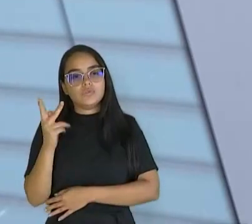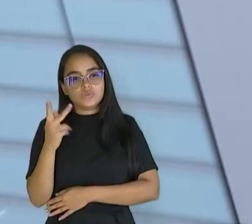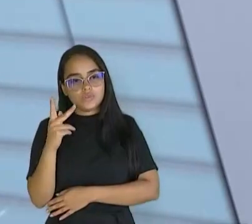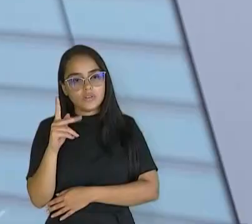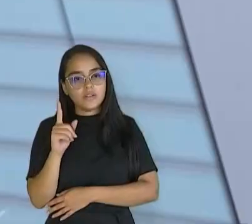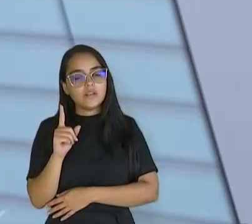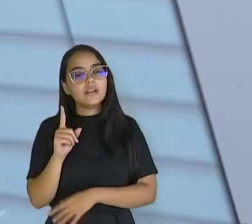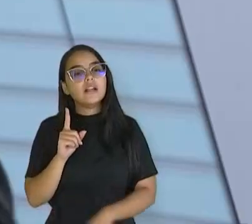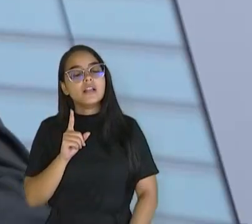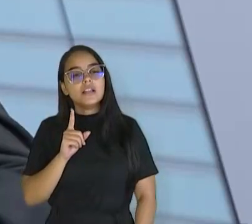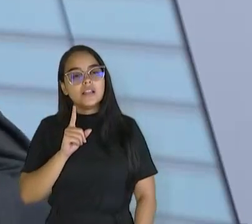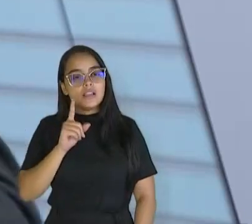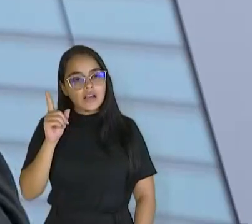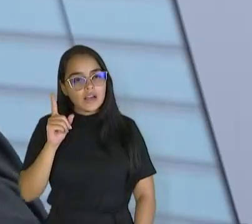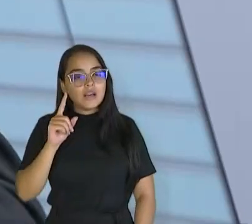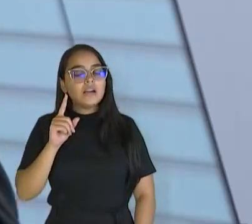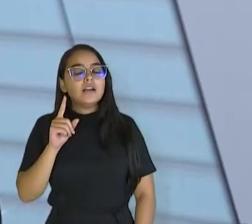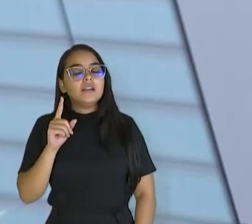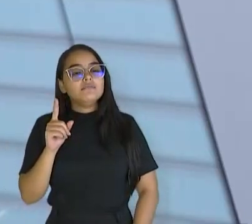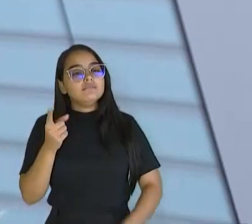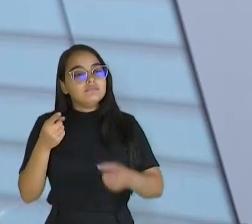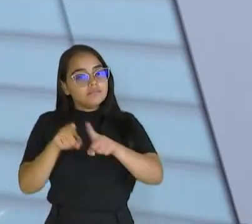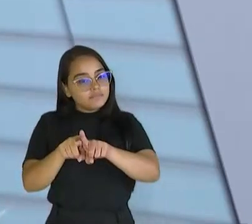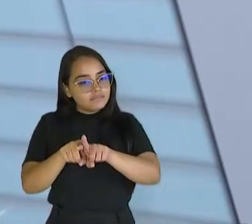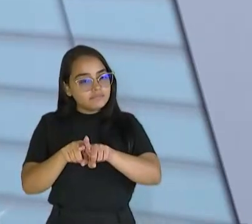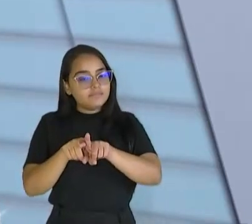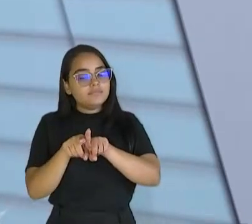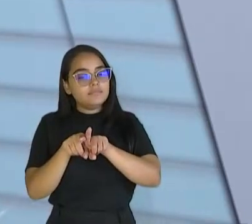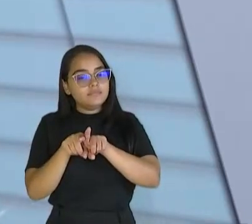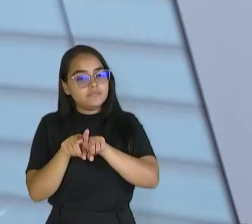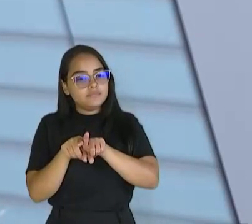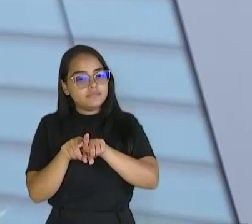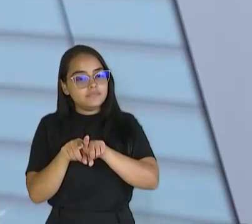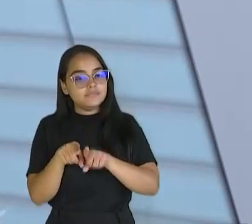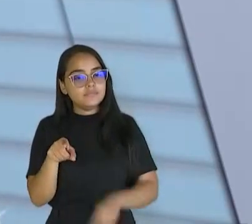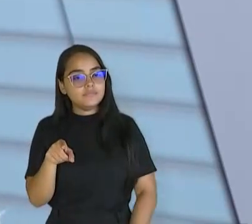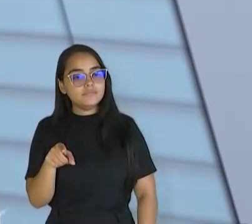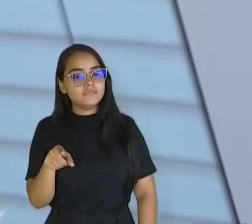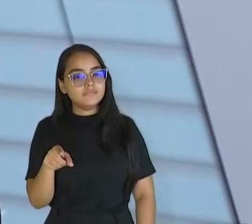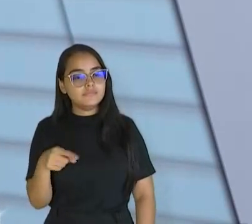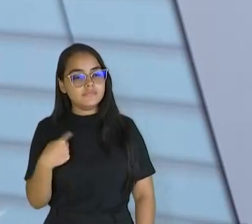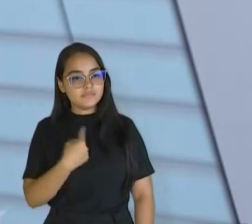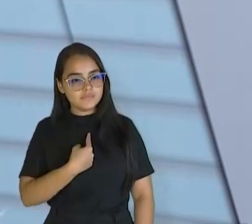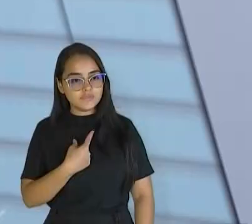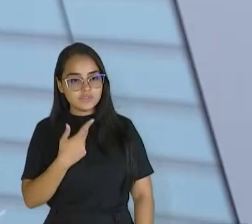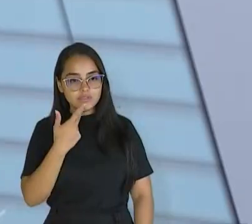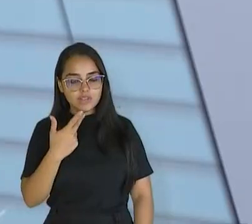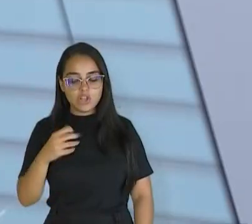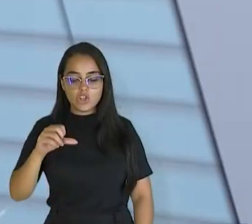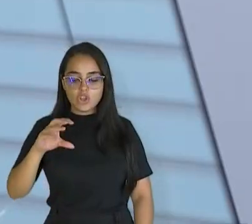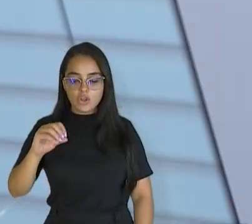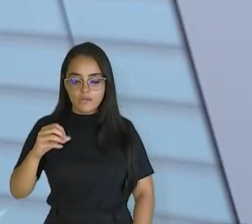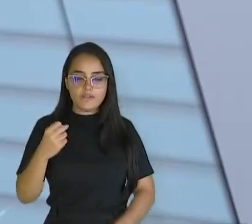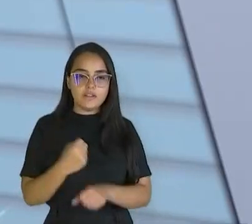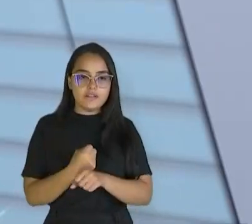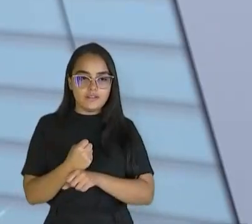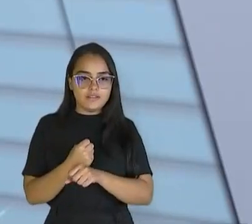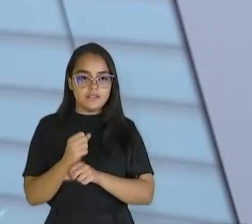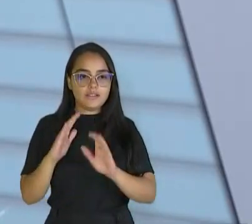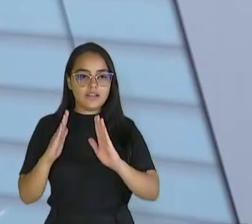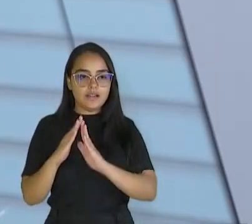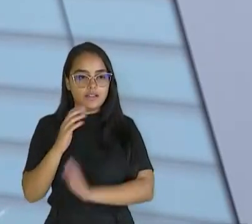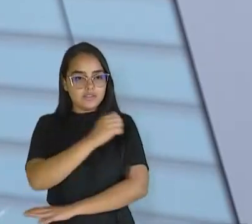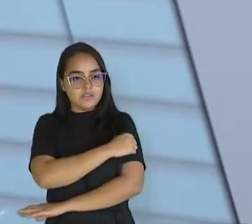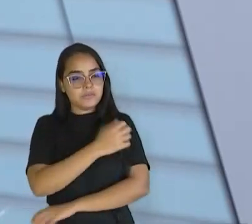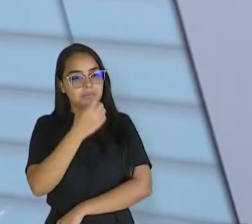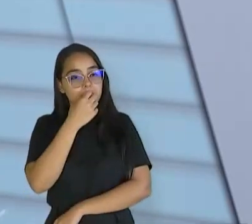do Jaguaribe, e que está aí nessa parceria, não é? E a gente... falou de 90 anos da Casa do Estudante. Obrigado